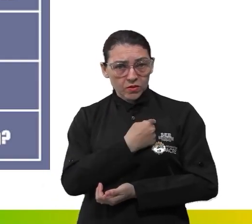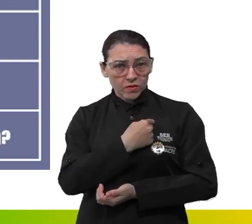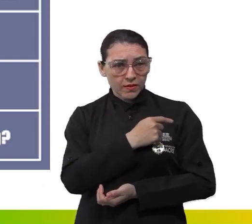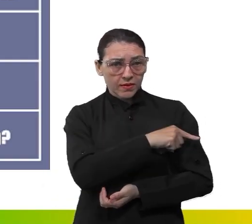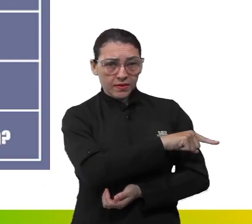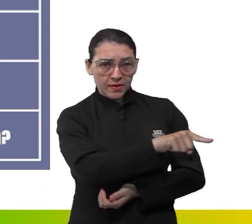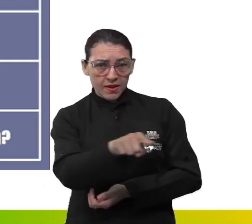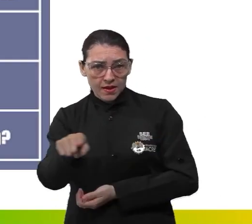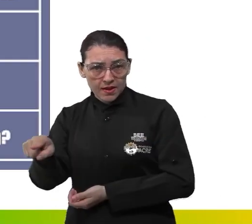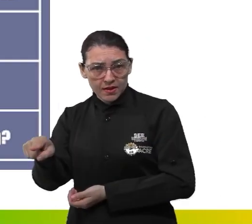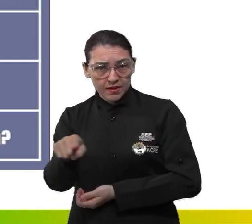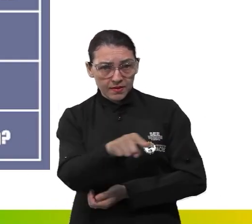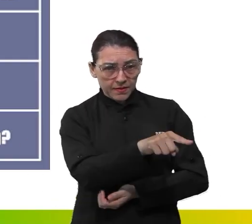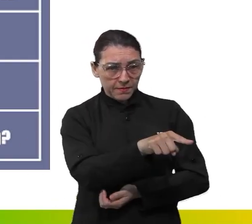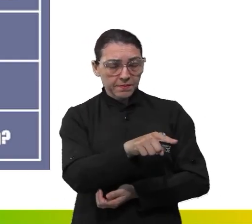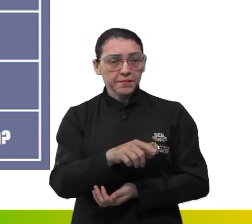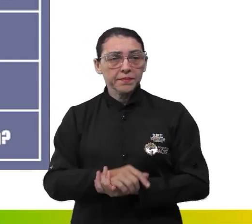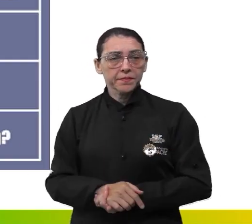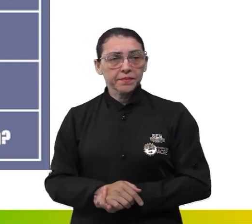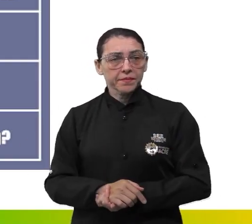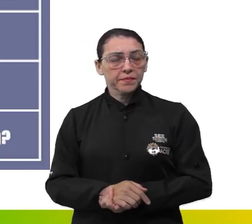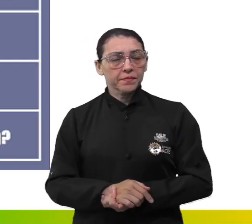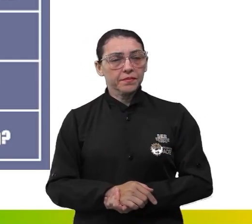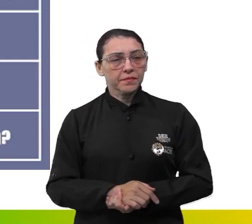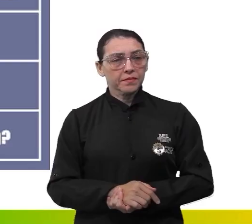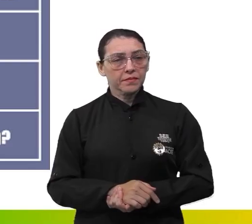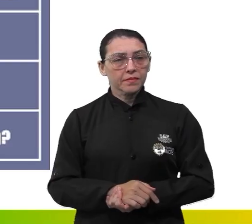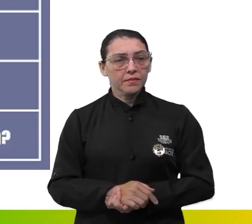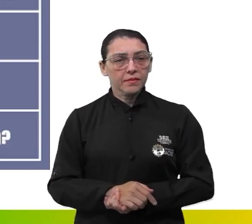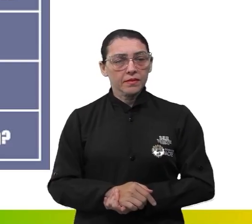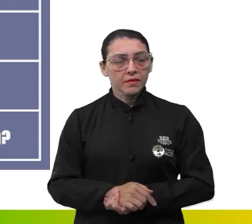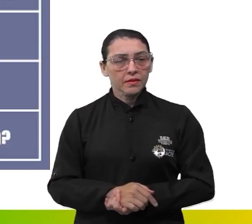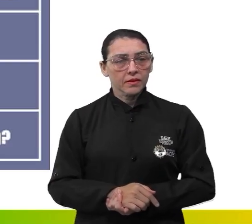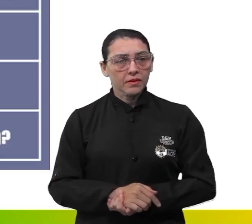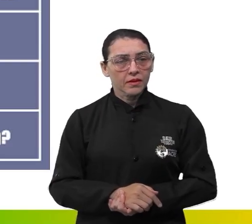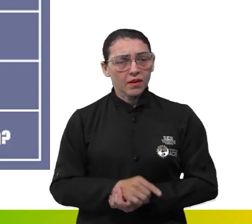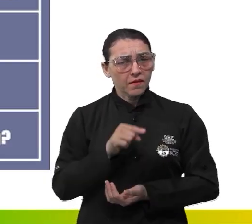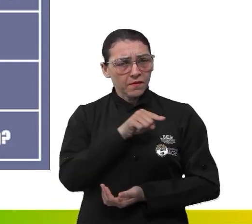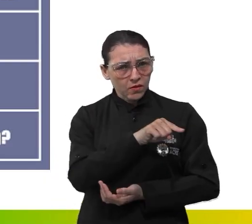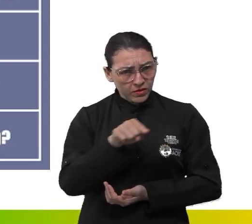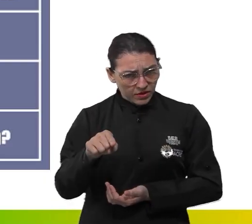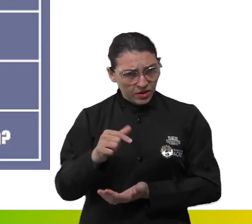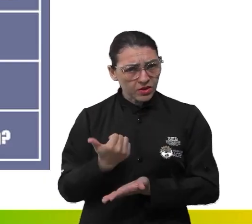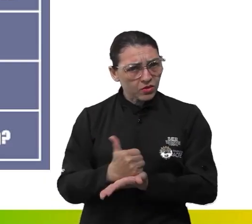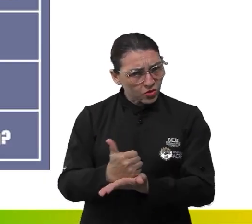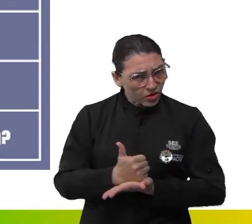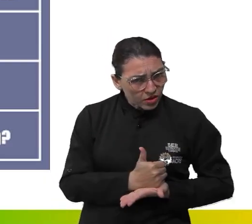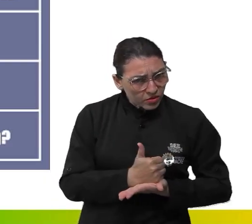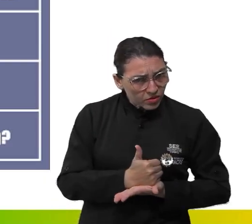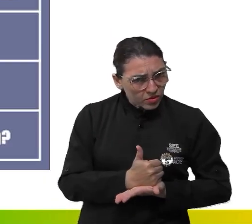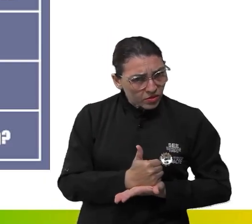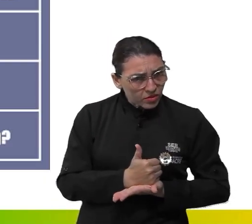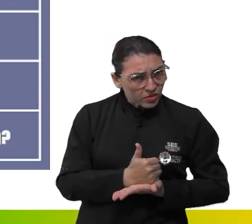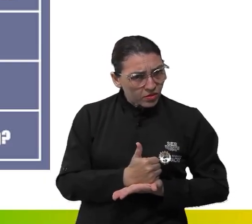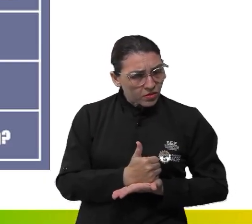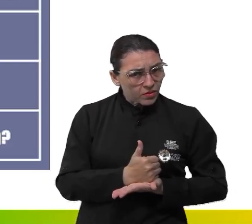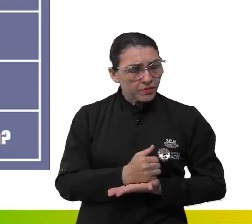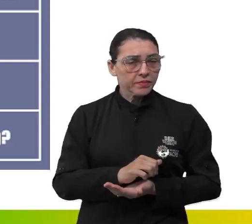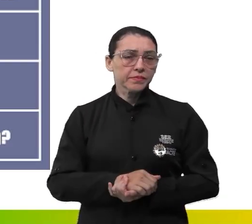eles. Nós temos aqui na forma afirmativa. You are playing, vocês estão jogando ou